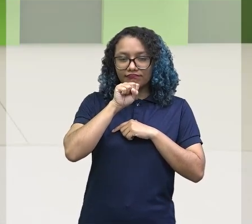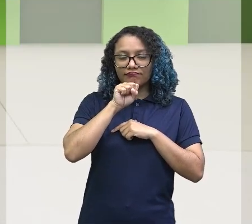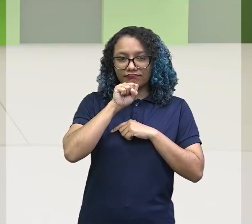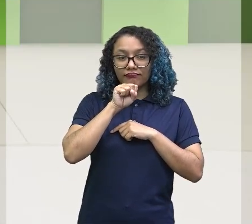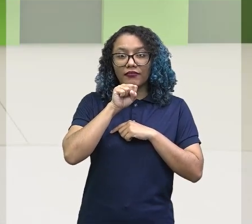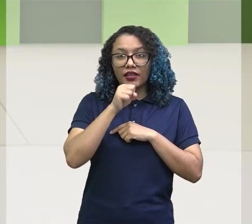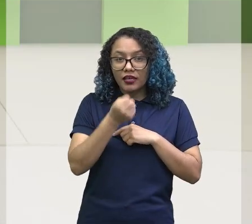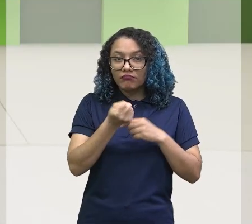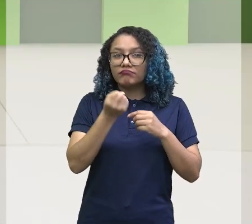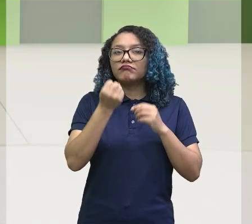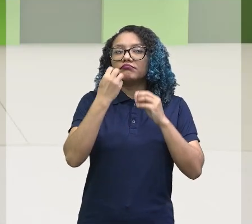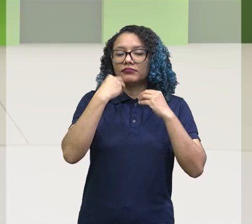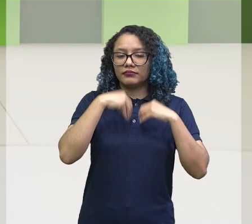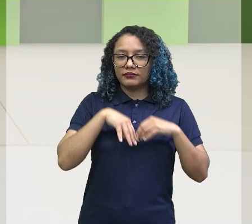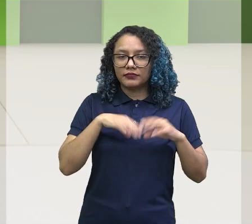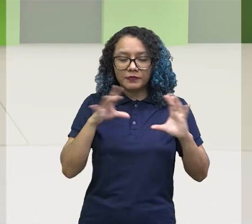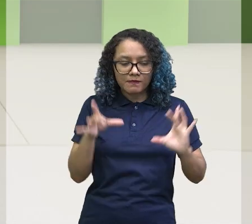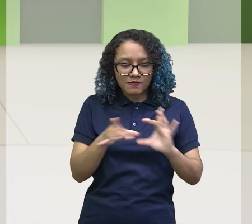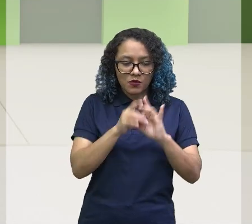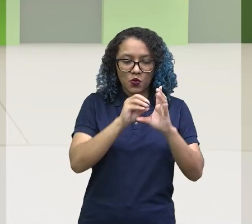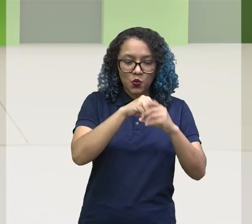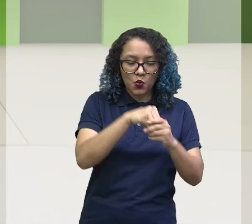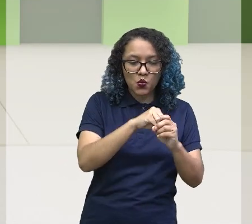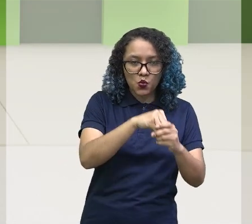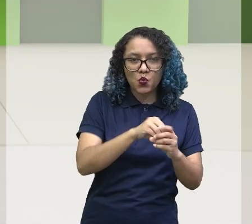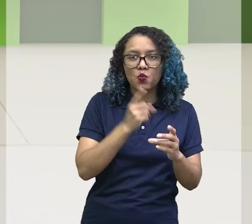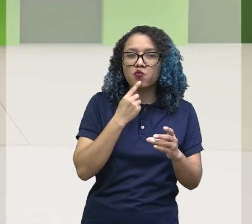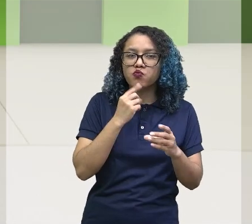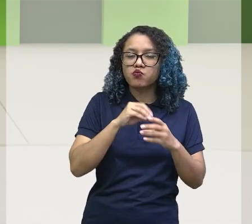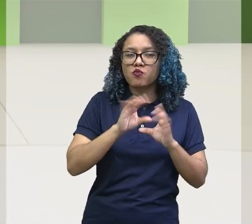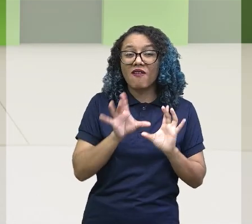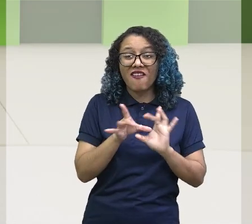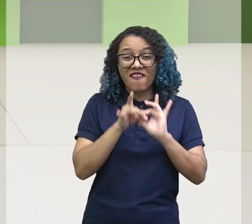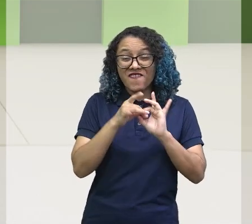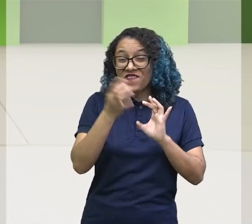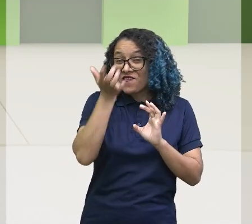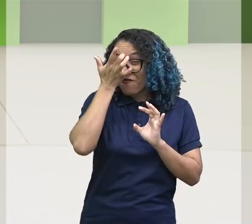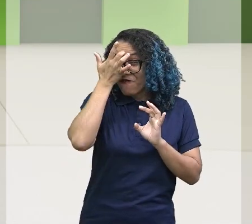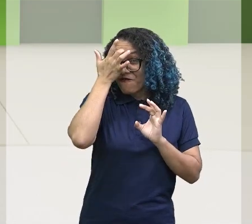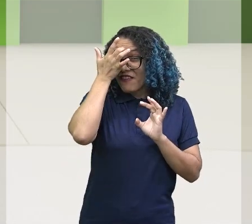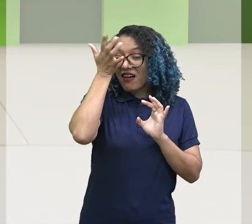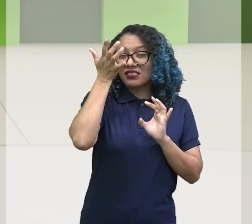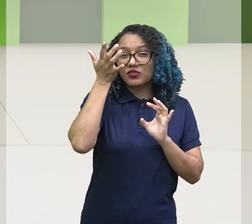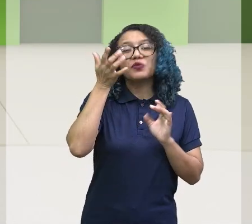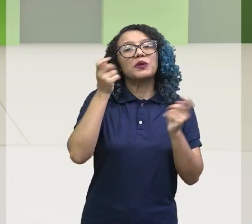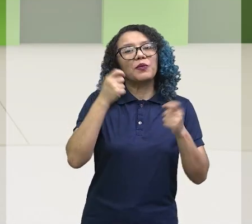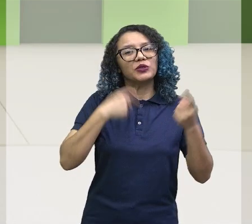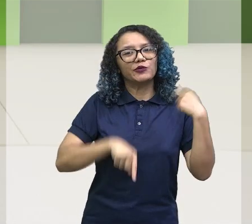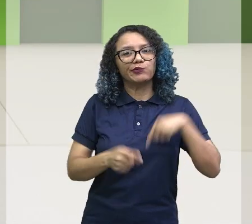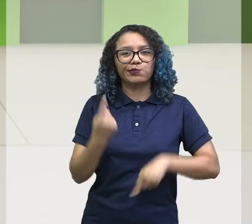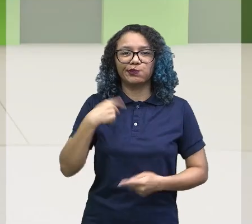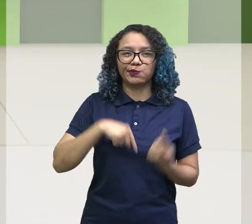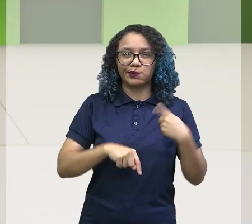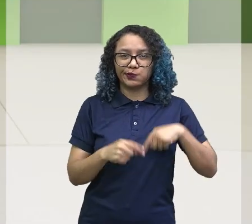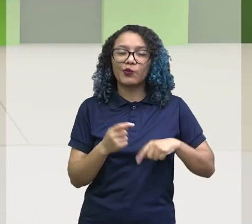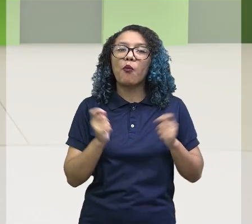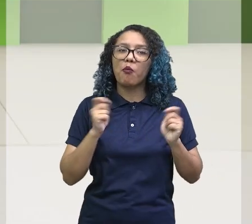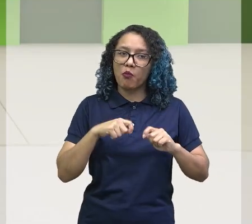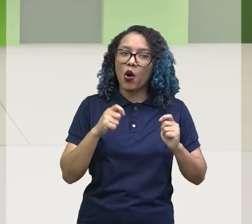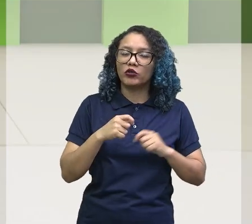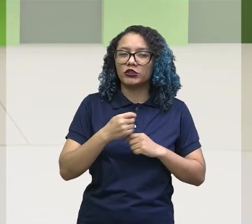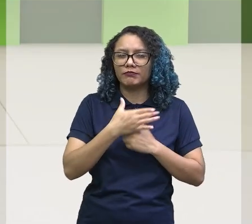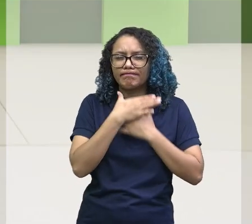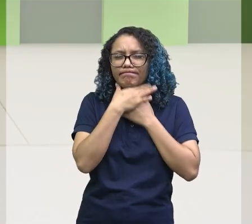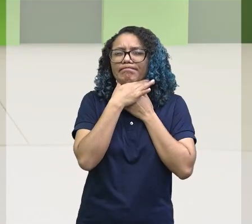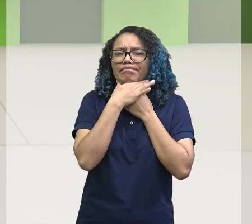vimos, e ele vai se unir mais facilmente à hemoglobina e vai ser transportado, né? Infelizmente, vai trazer ali asfixia, como a gente